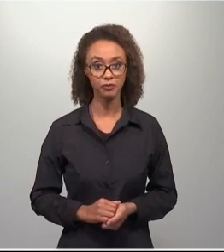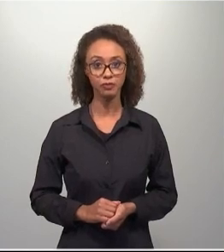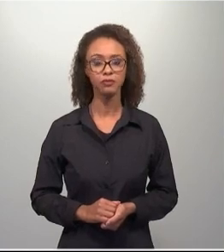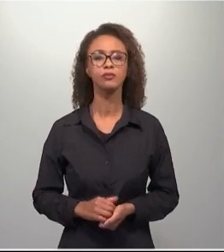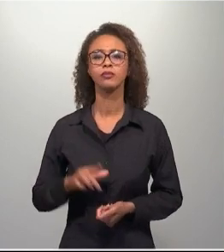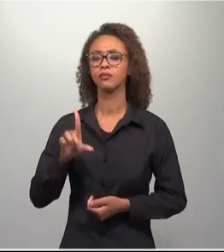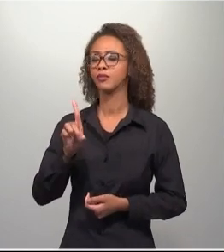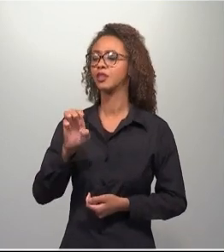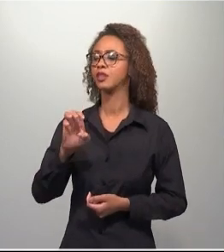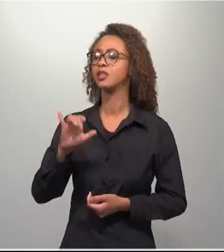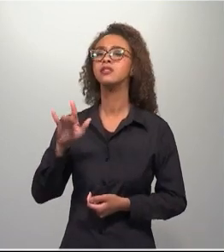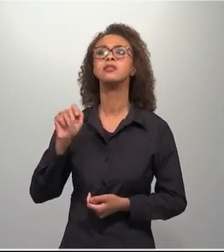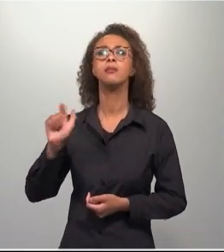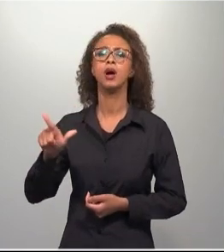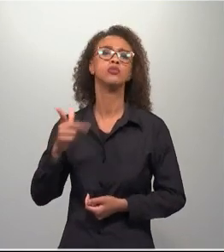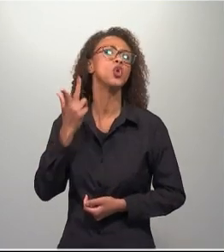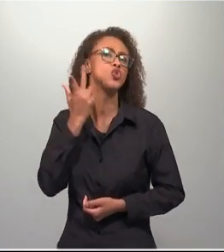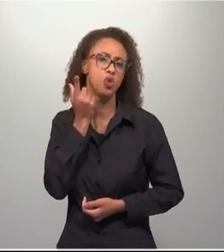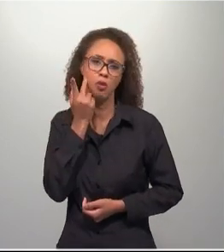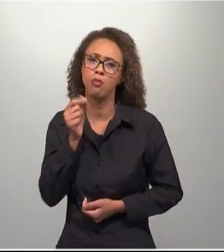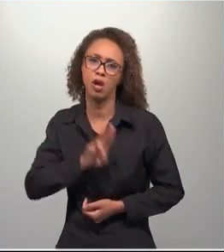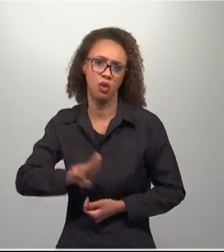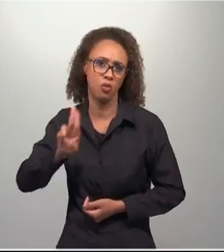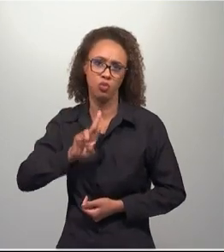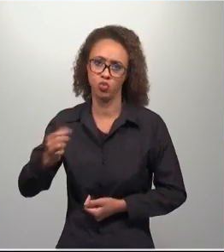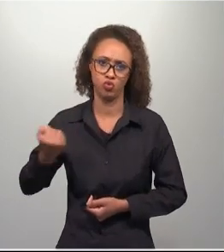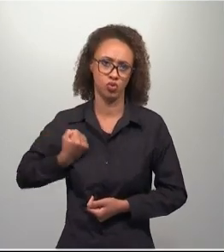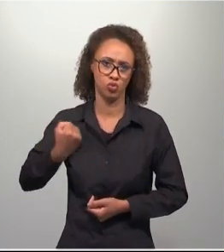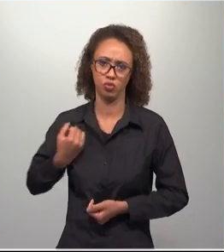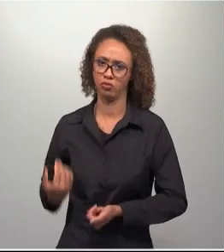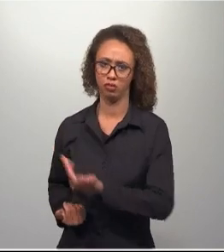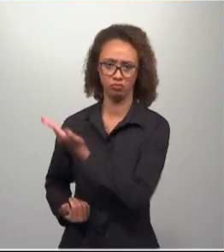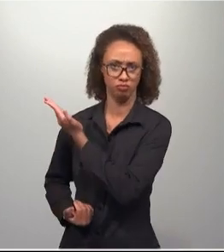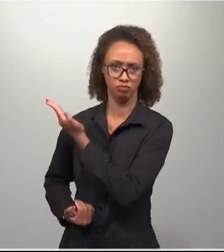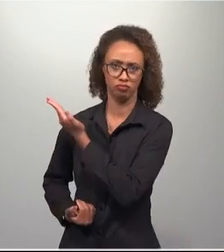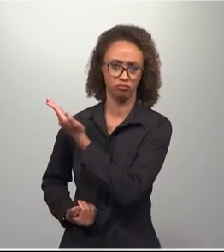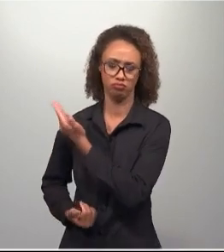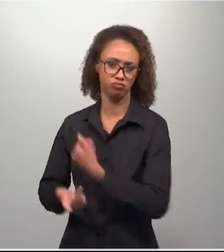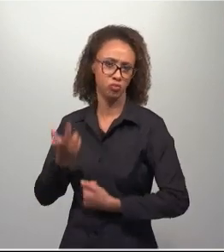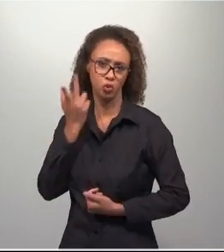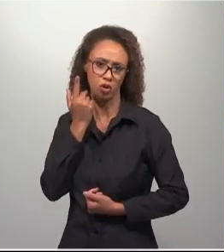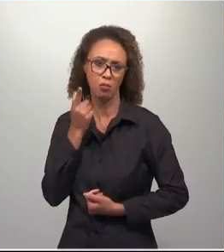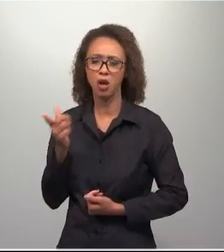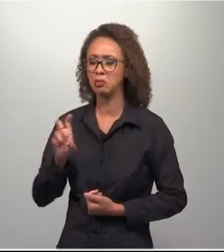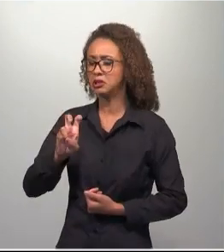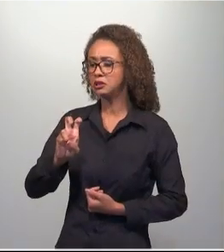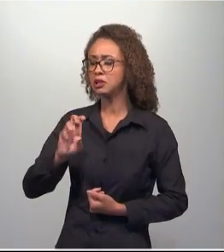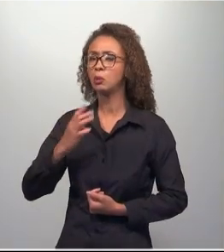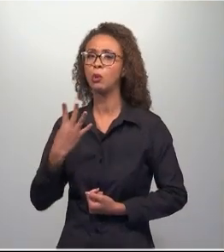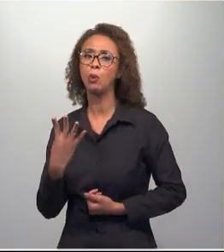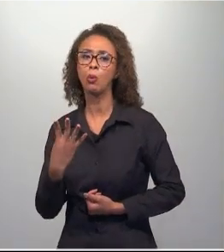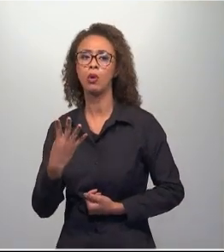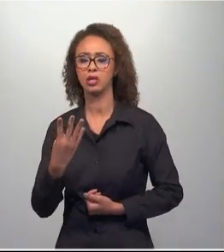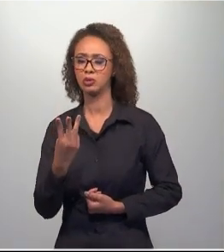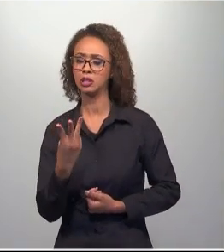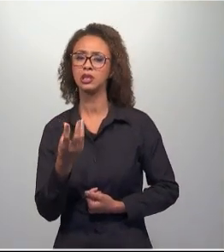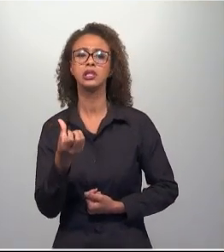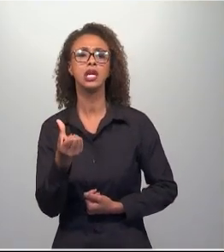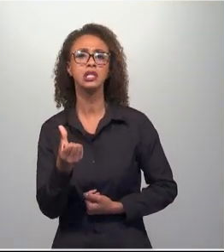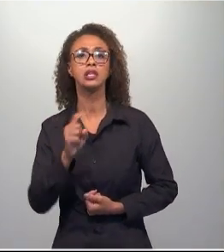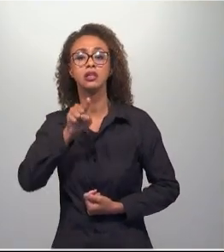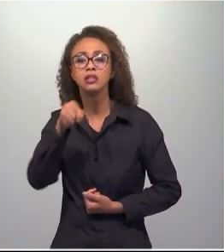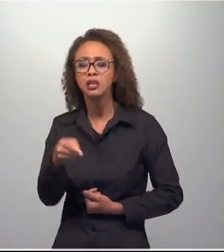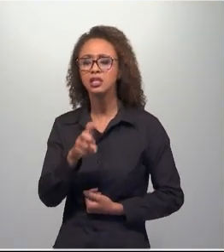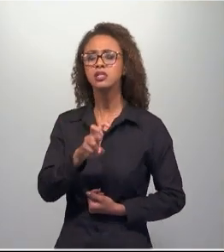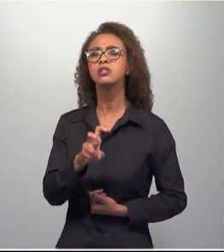decimal normalmente na nossa vida e isso é comum temos lá 5.436